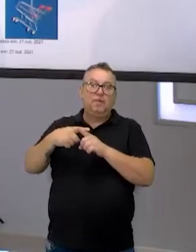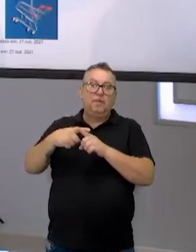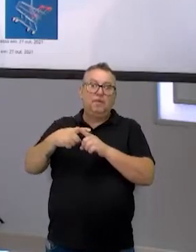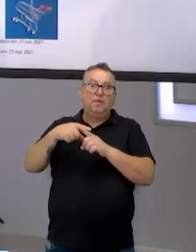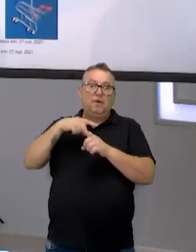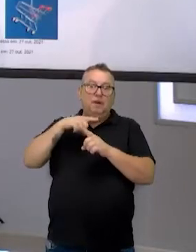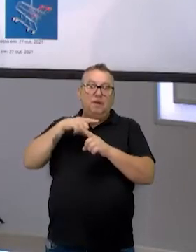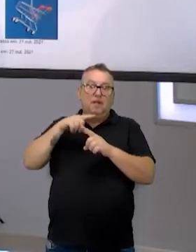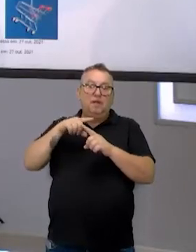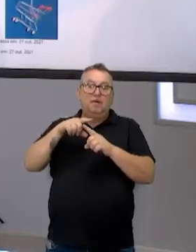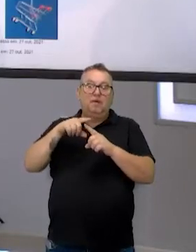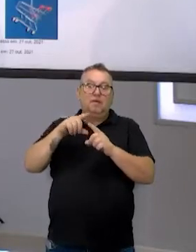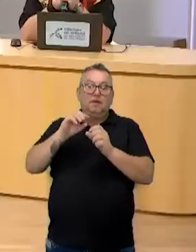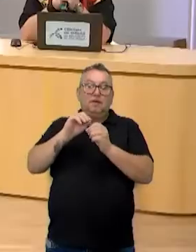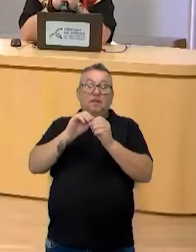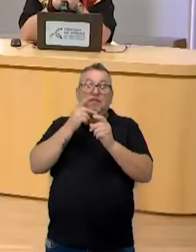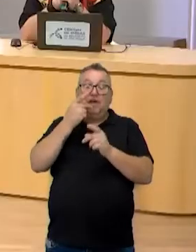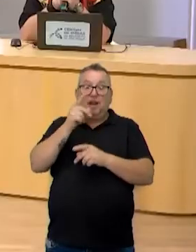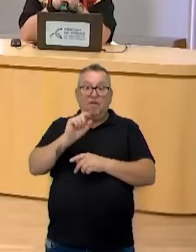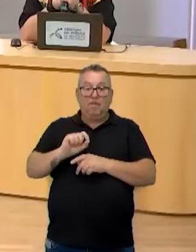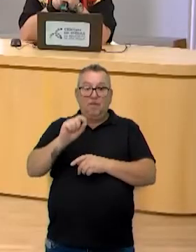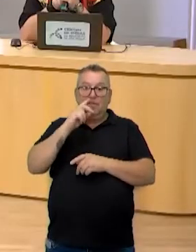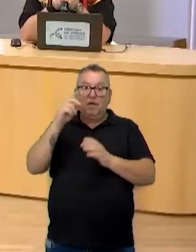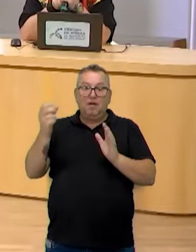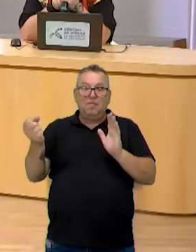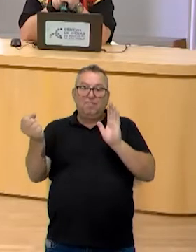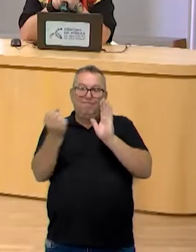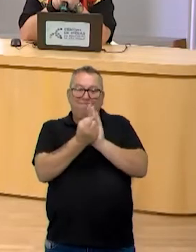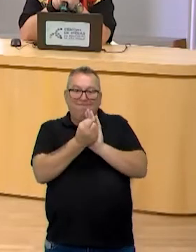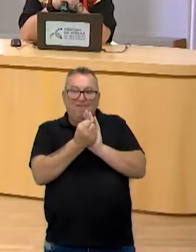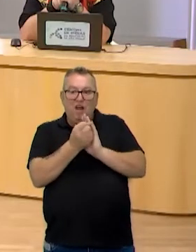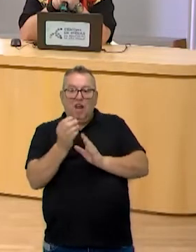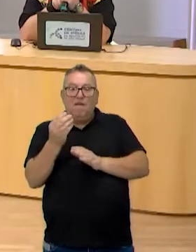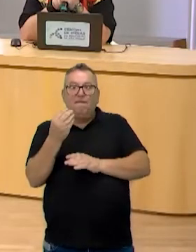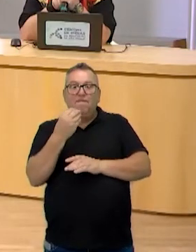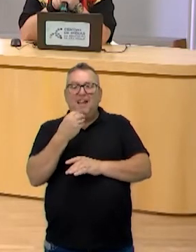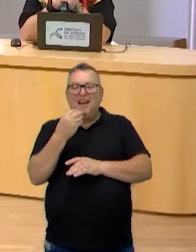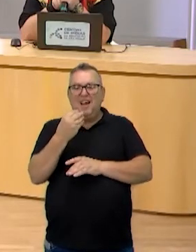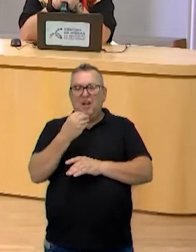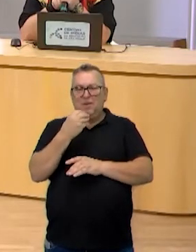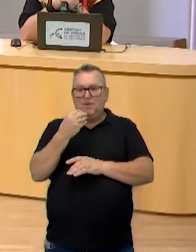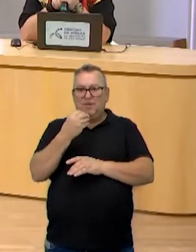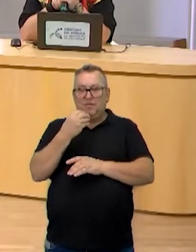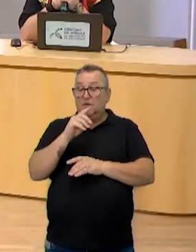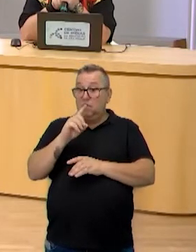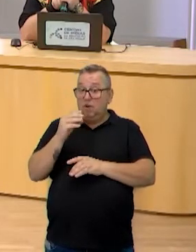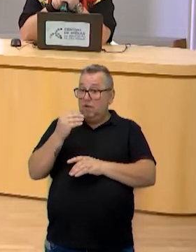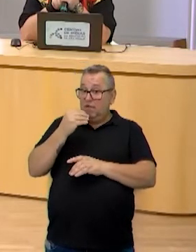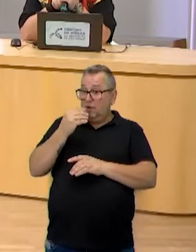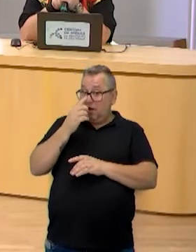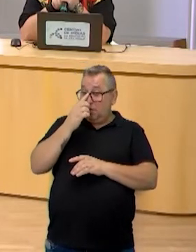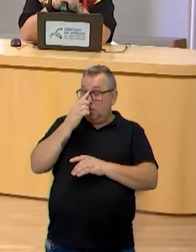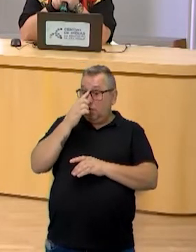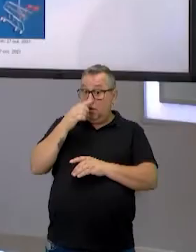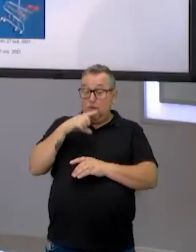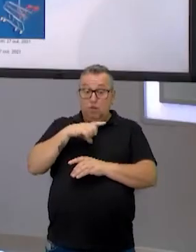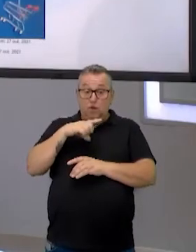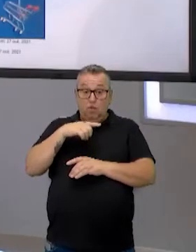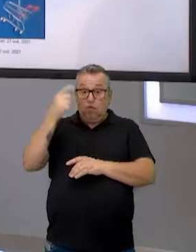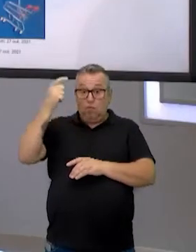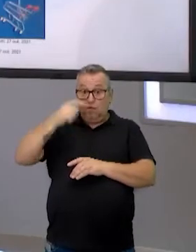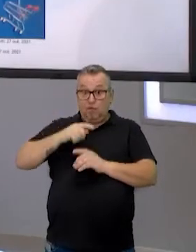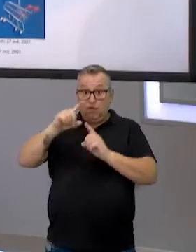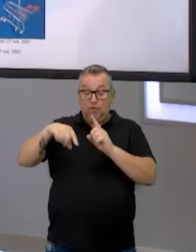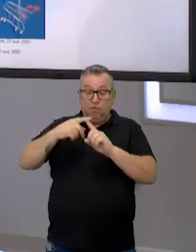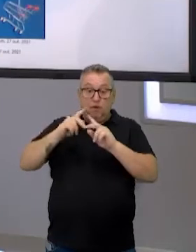se colou no Jimmy Carter o rótulo de fraco. Quando na realidade ele não era um fraco, ele apenas tinha um perfil